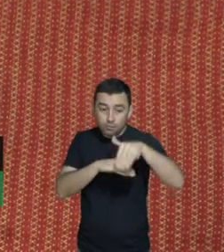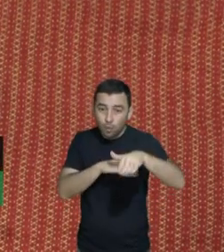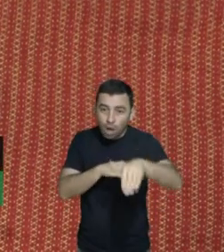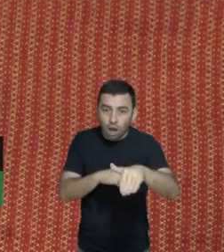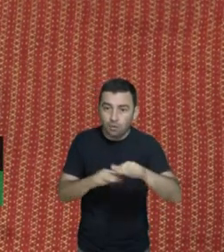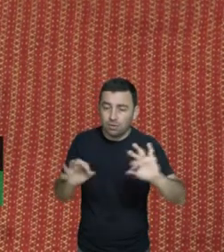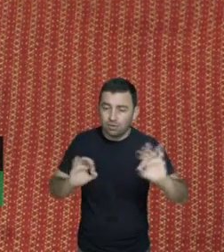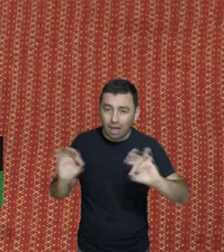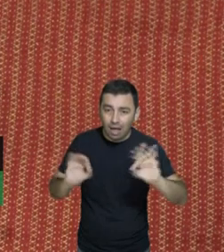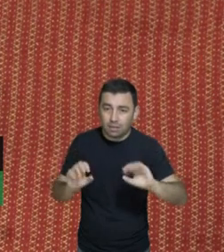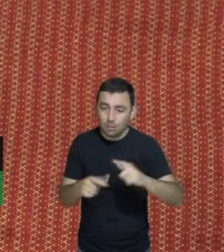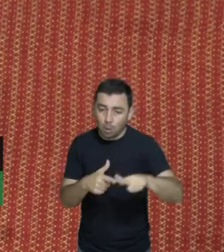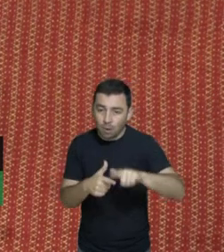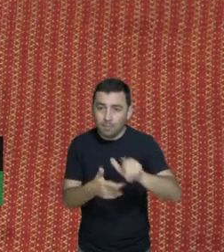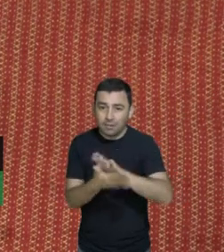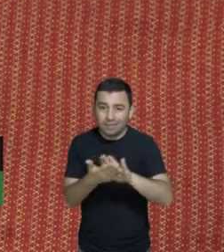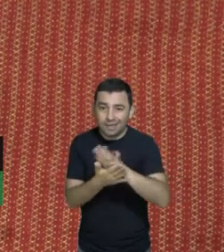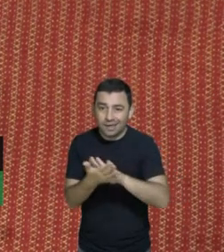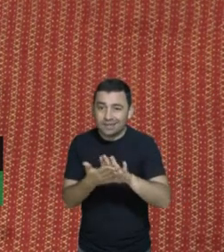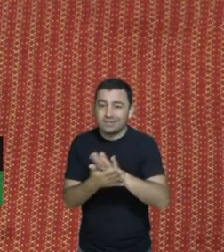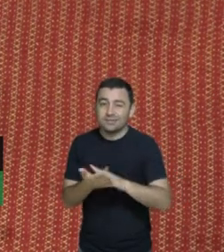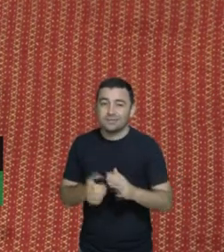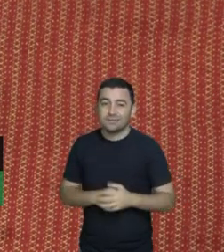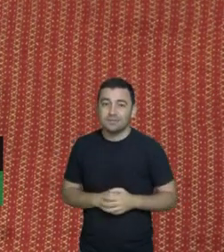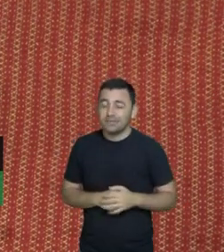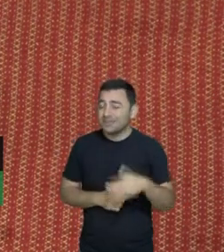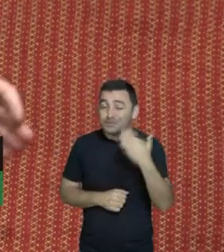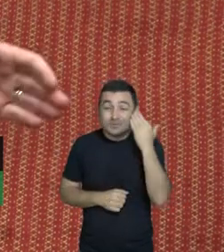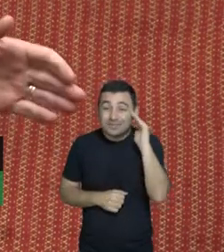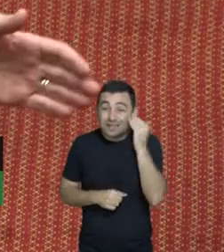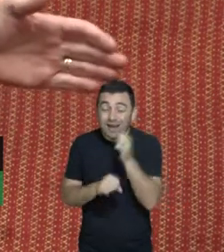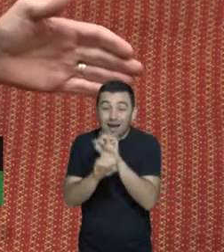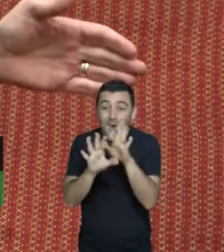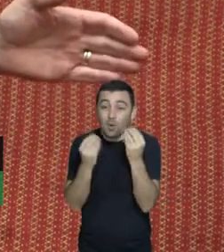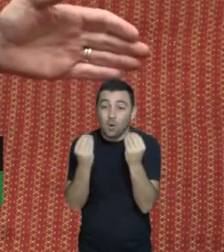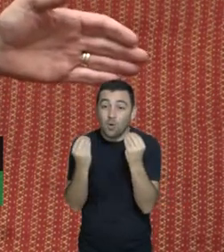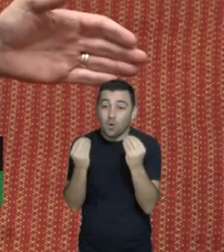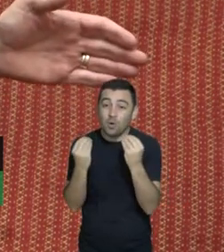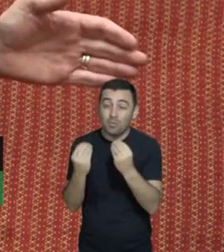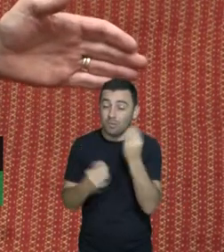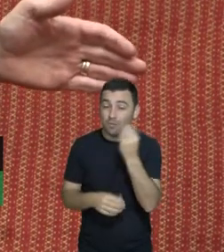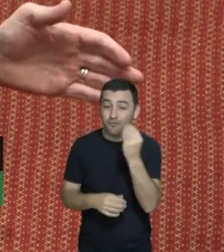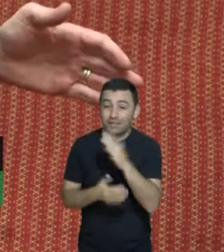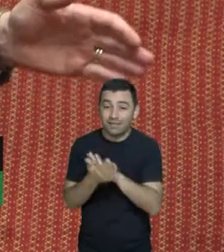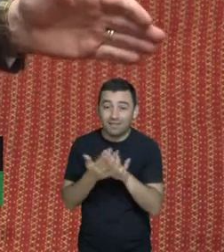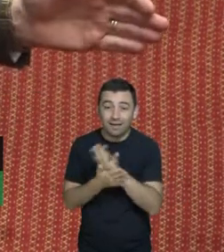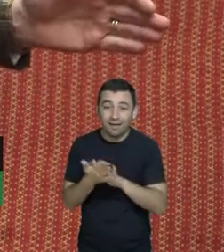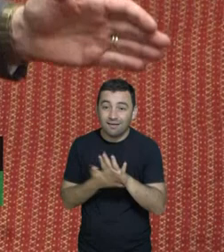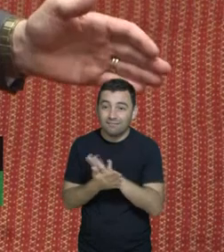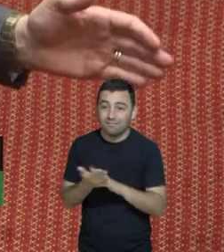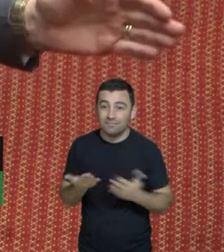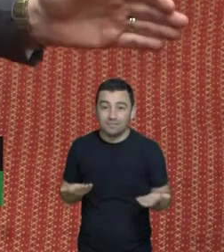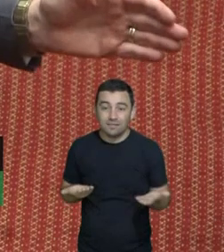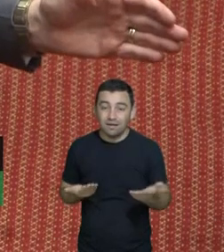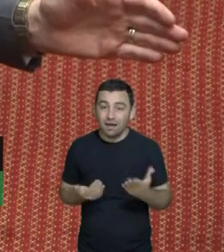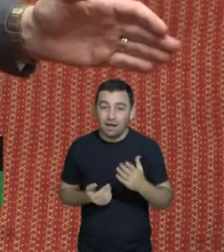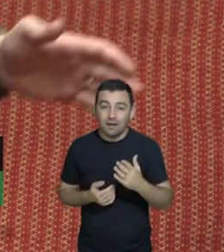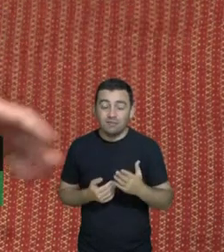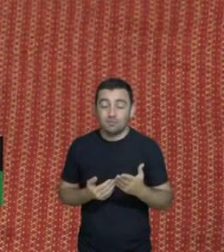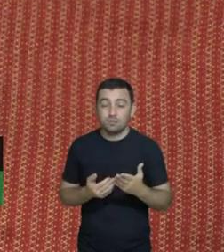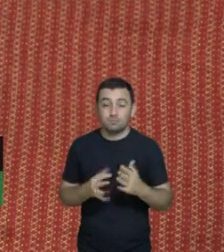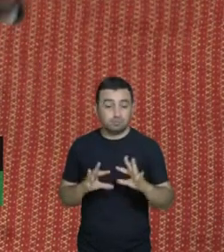dá buraco. E que não dá para entender como que não aproveitamos esse espaço, esse local, esse